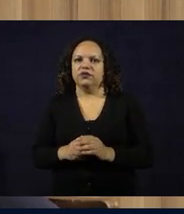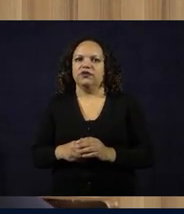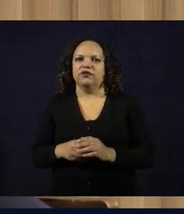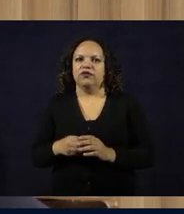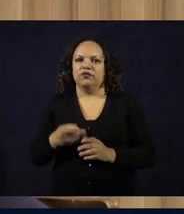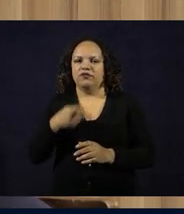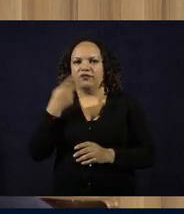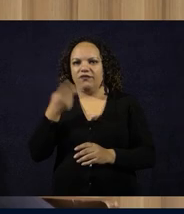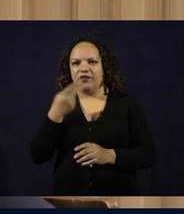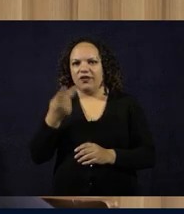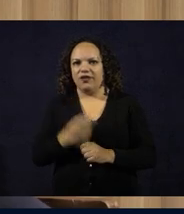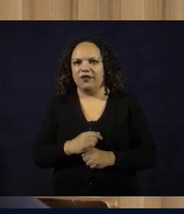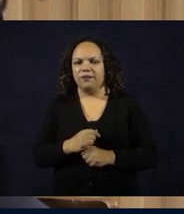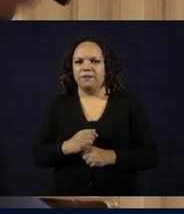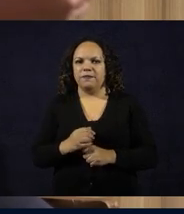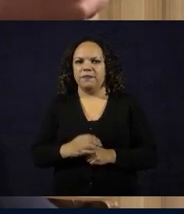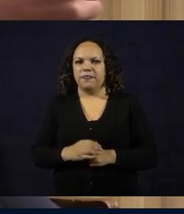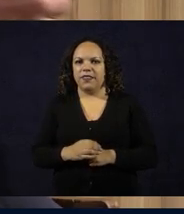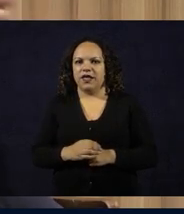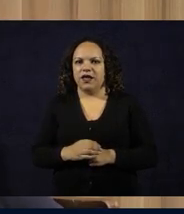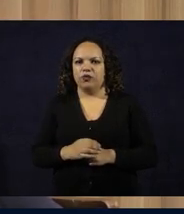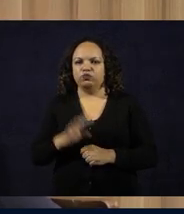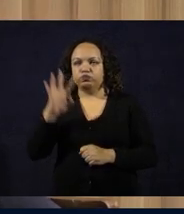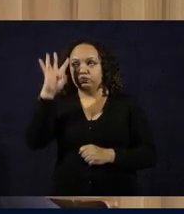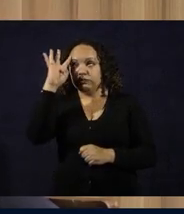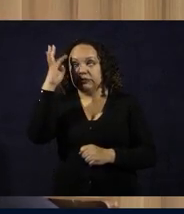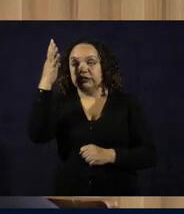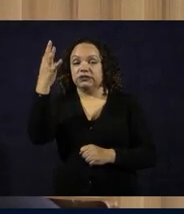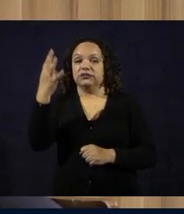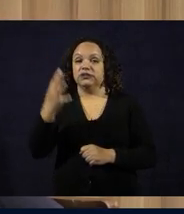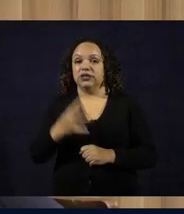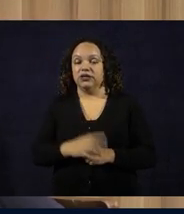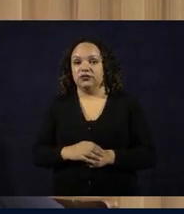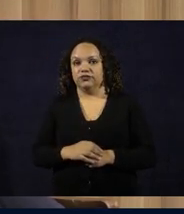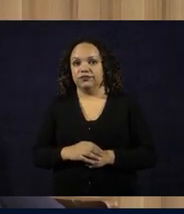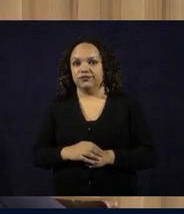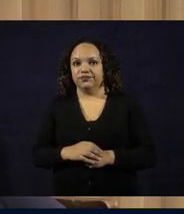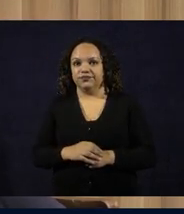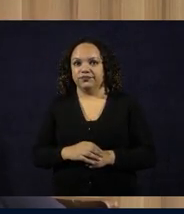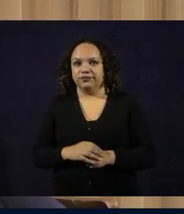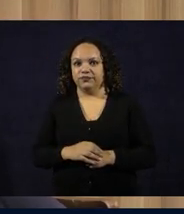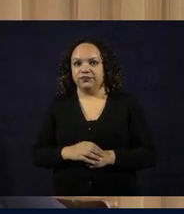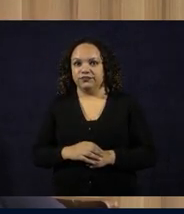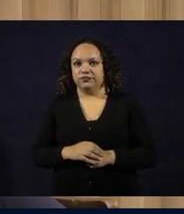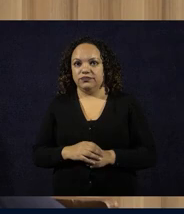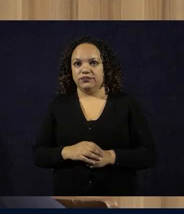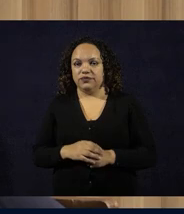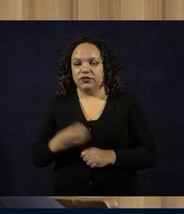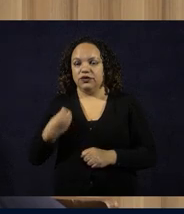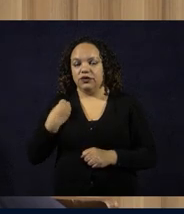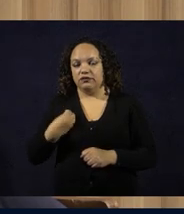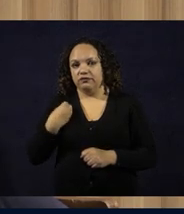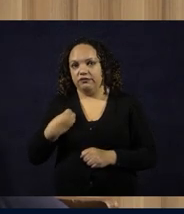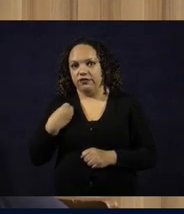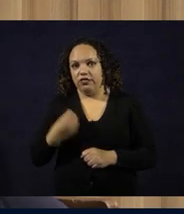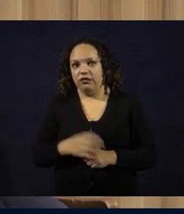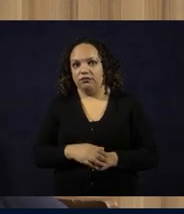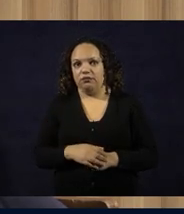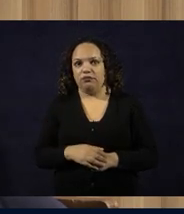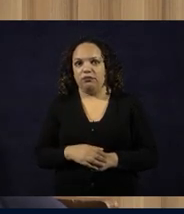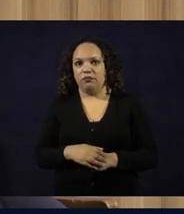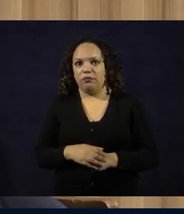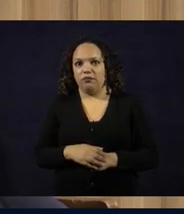minha Trevo a dizer que eu acho que é o maior resultado indireto que vai estar vindo no Bill insumo nós vivenciamos na agricultura